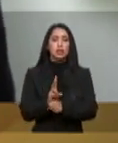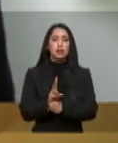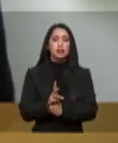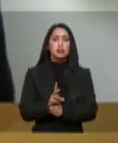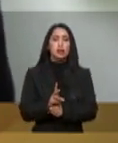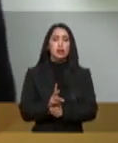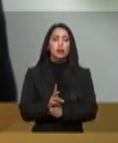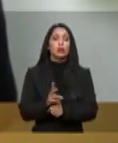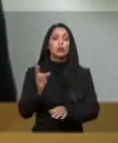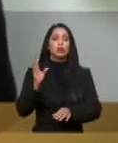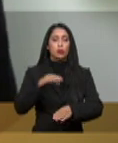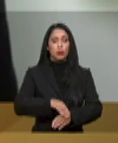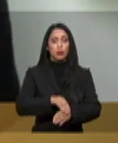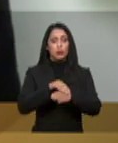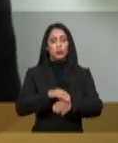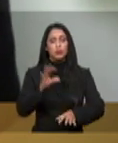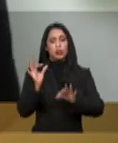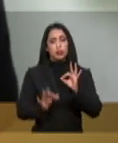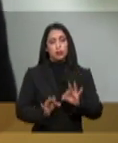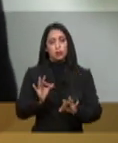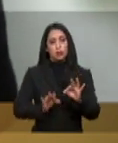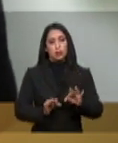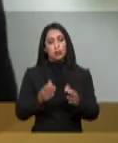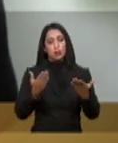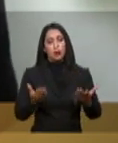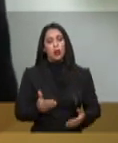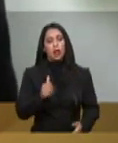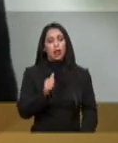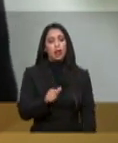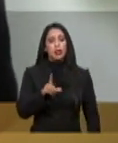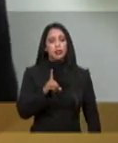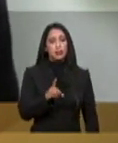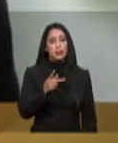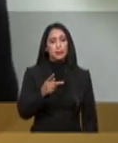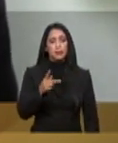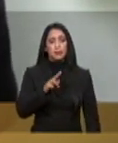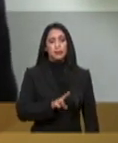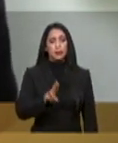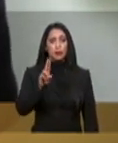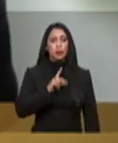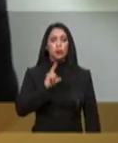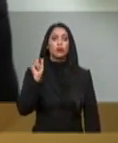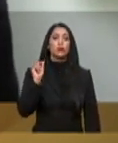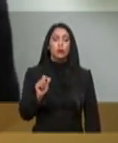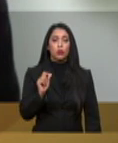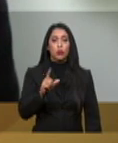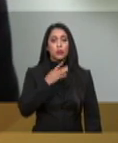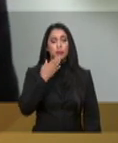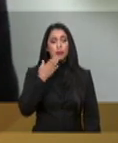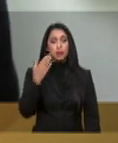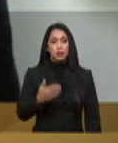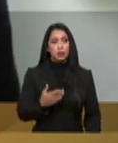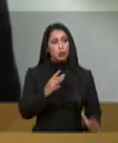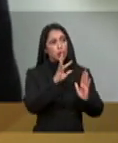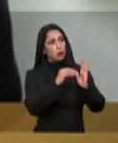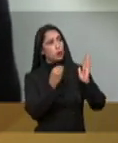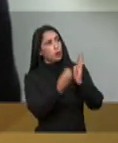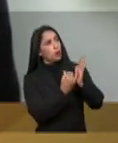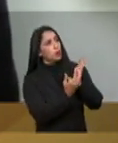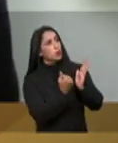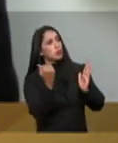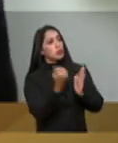jurídico tutelado. Assim, no entender da DPU, a norma impugnada, diferentemente do que genericamente afirmado na inicial, não